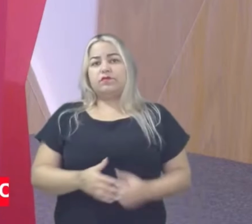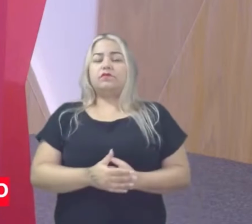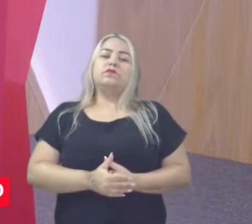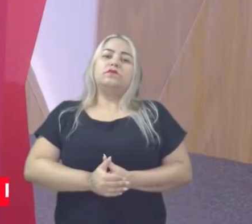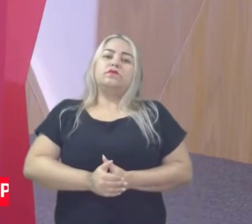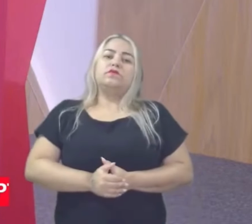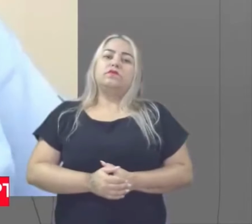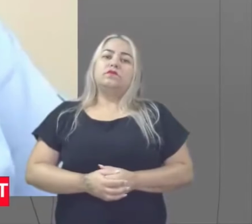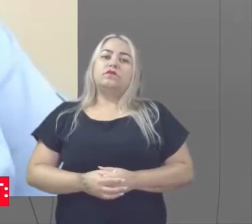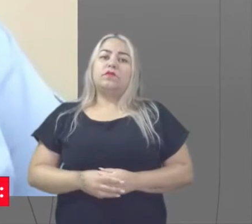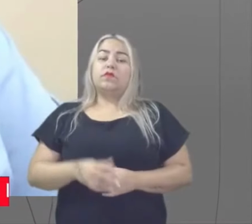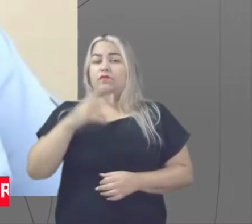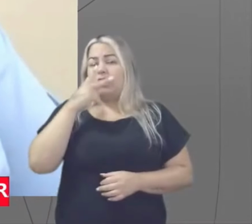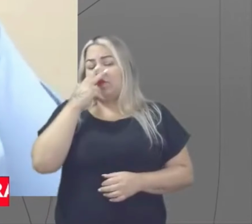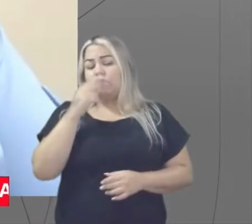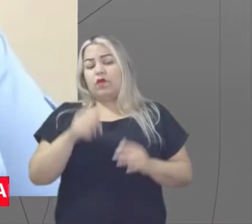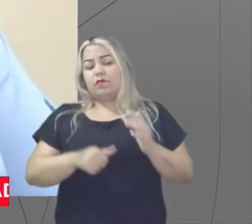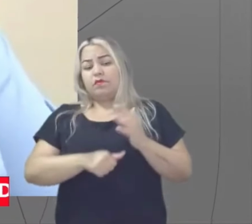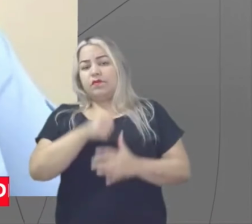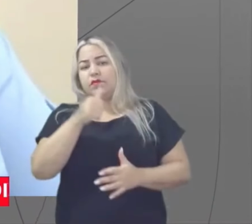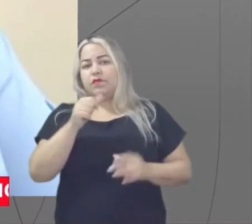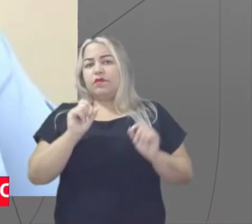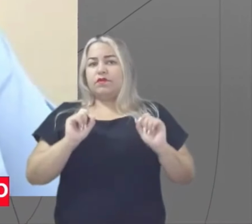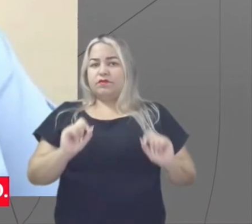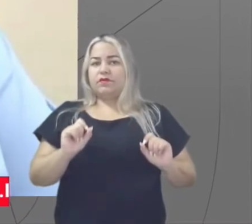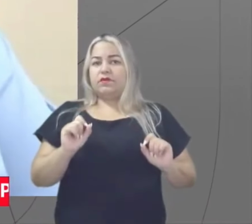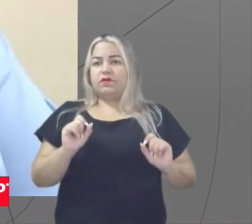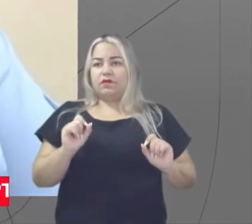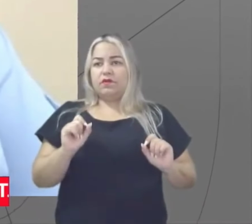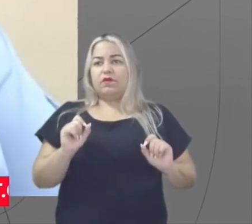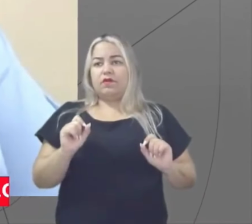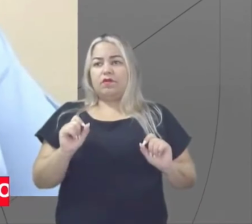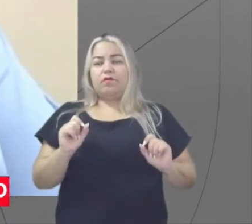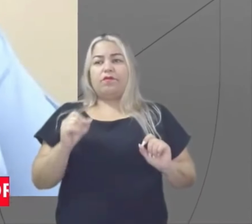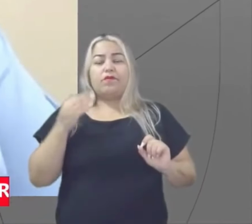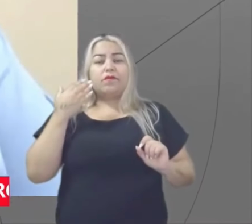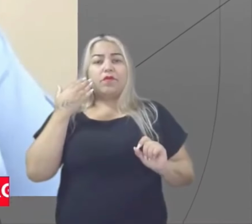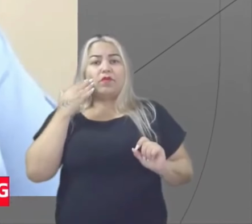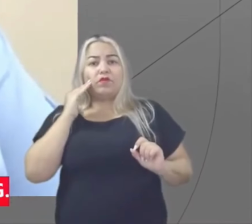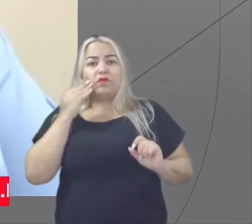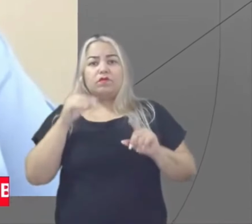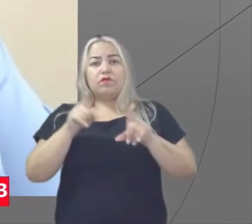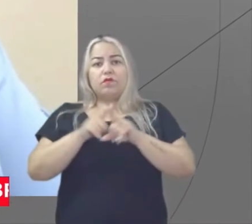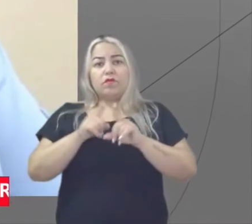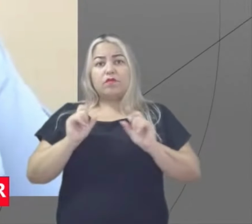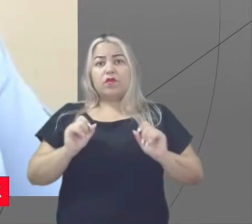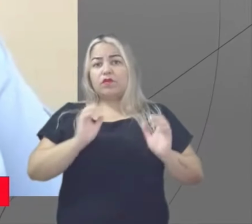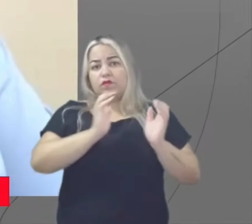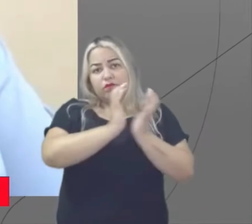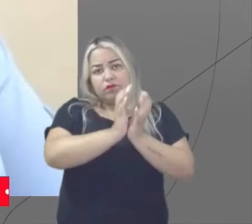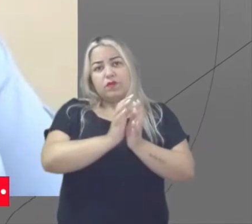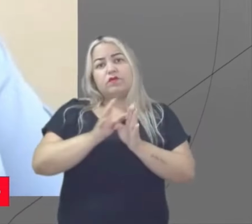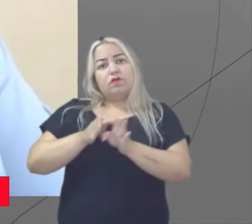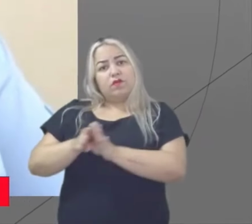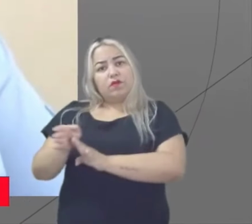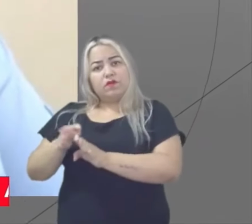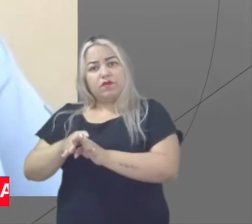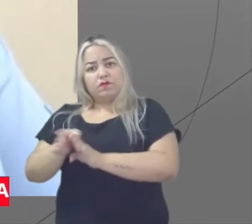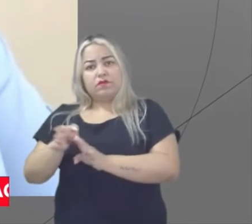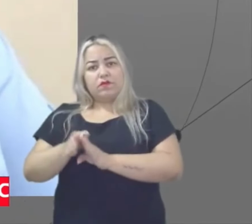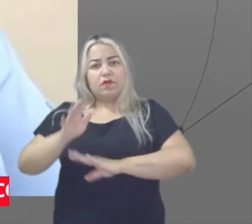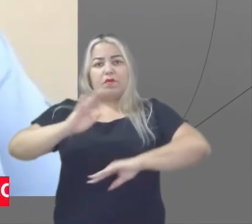Eu acho que uma primeira questão a ser considerada aí é o quanto essa tropa tem sido orientada a atuar